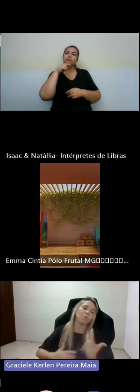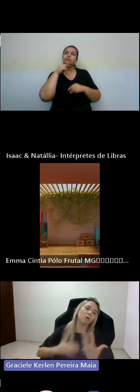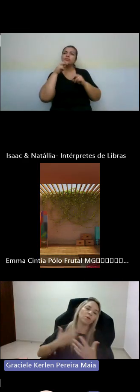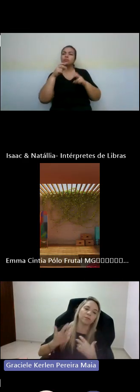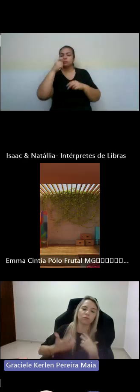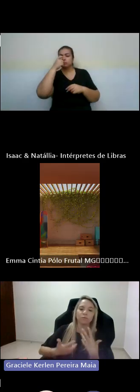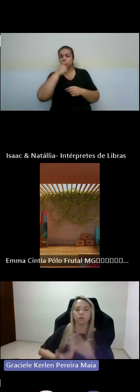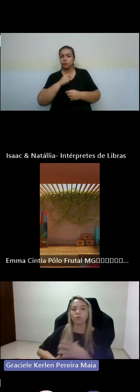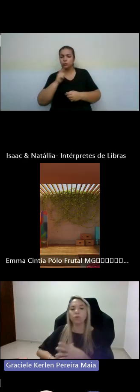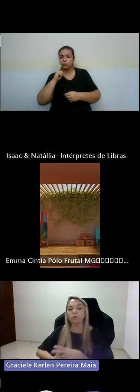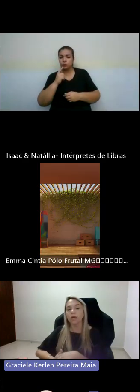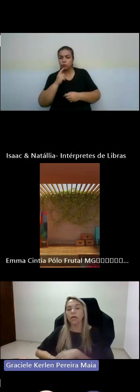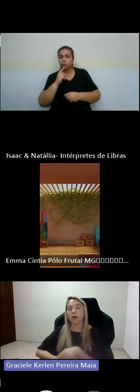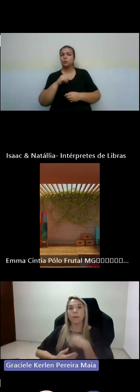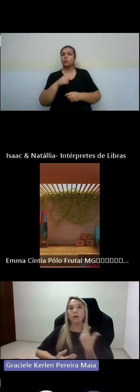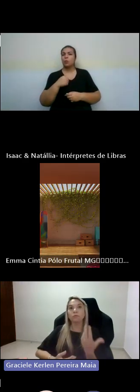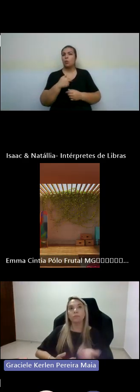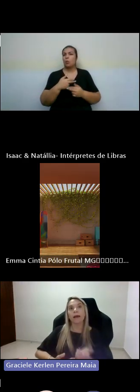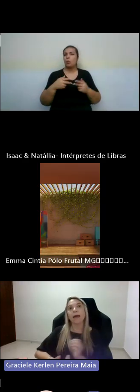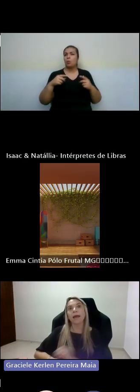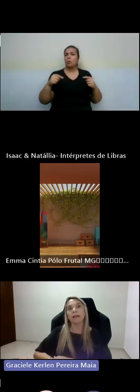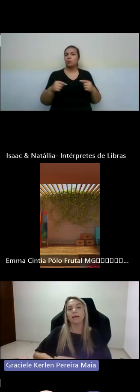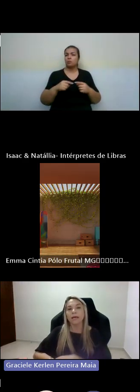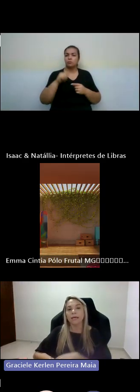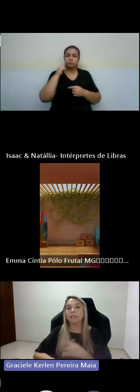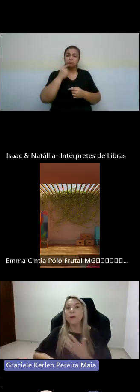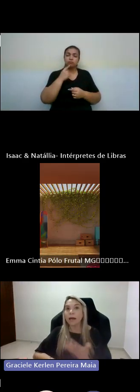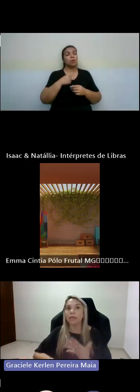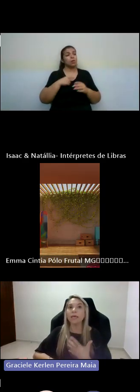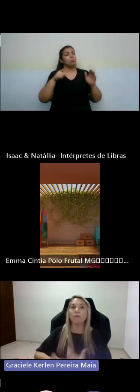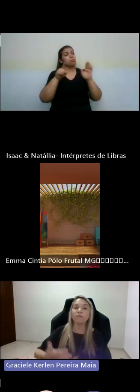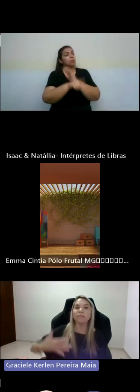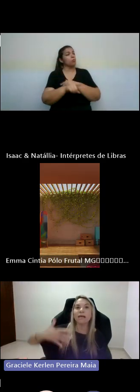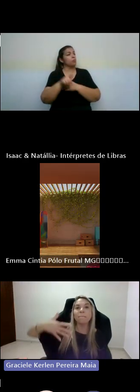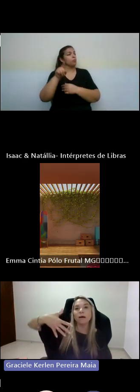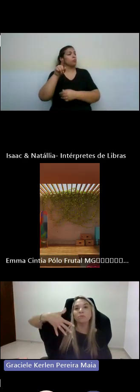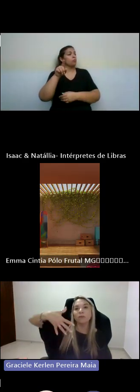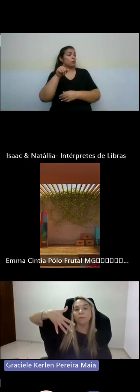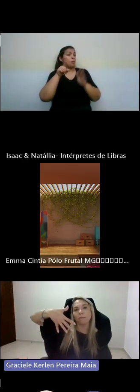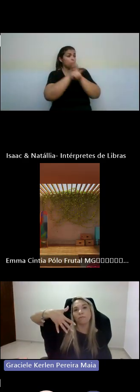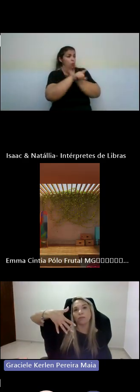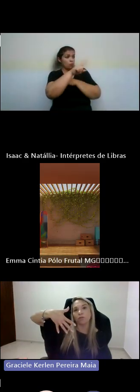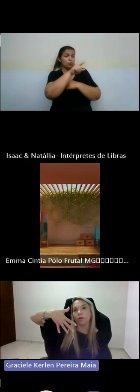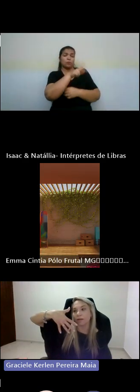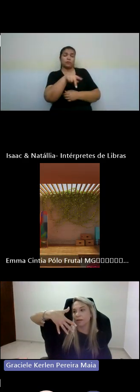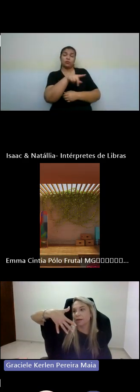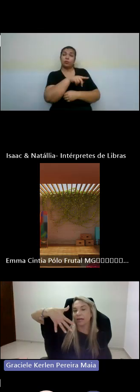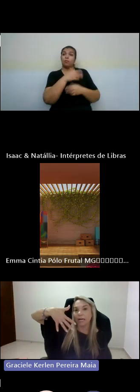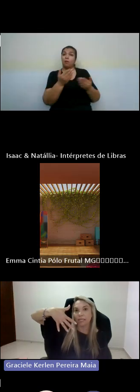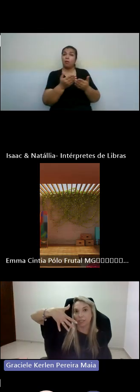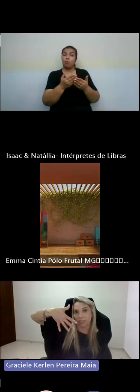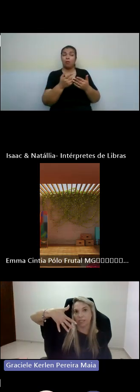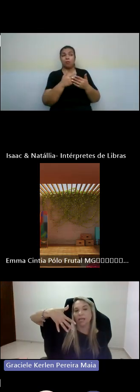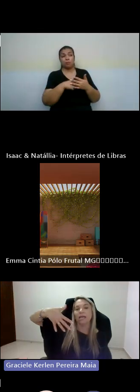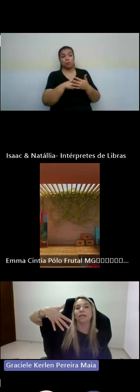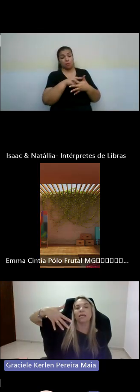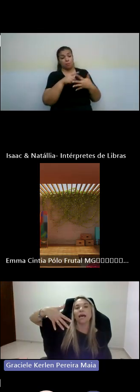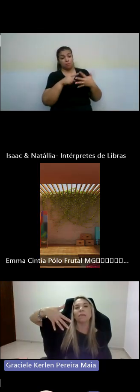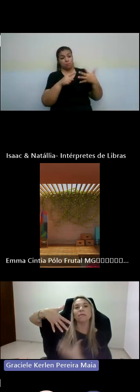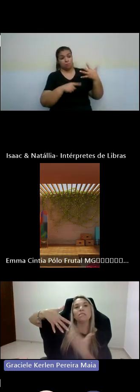surdo, alguma coisa sobre surdos, eu pergunto para ela. Então, aqui eu fiz a mão da minha professora